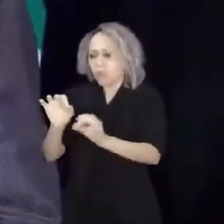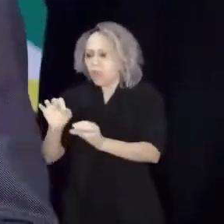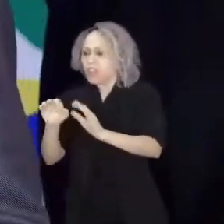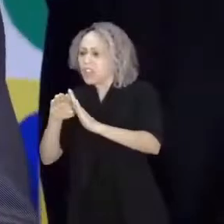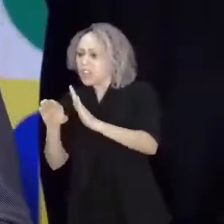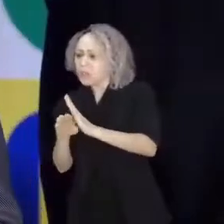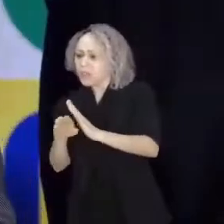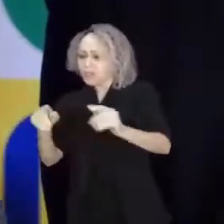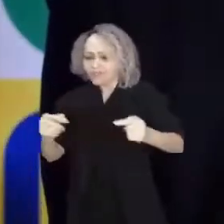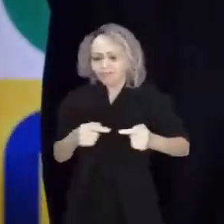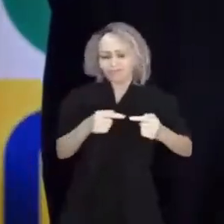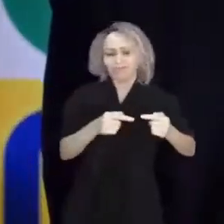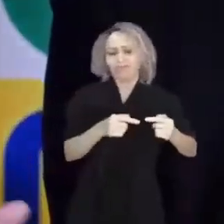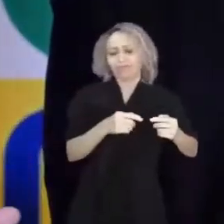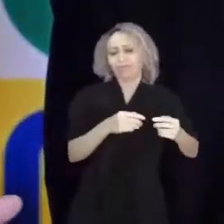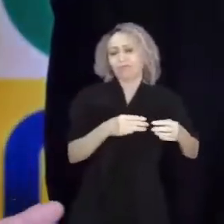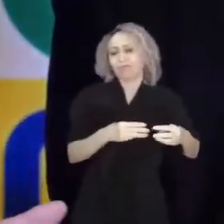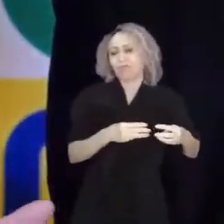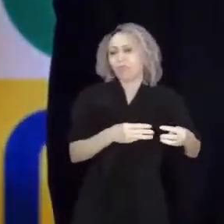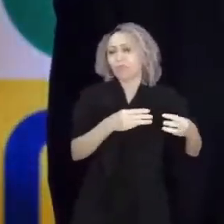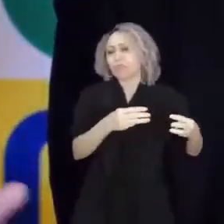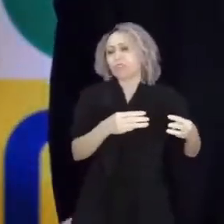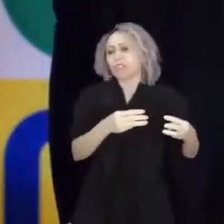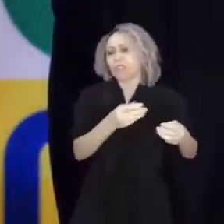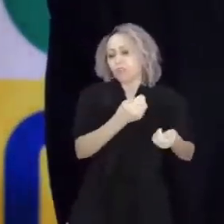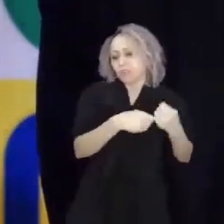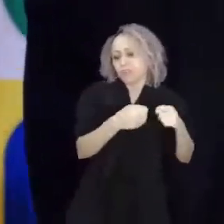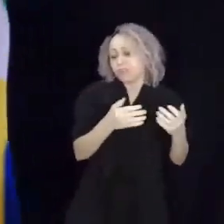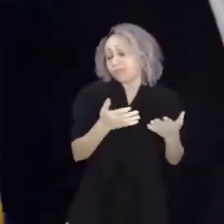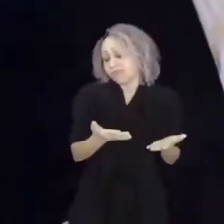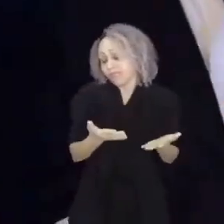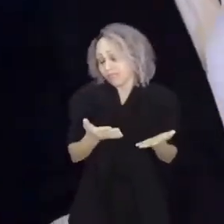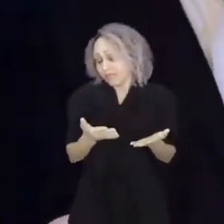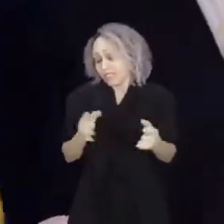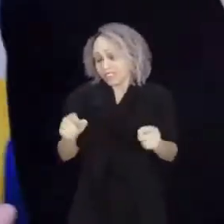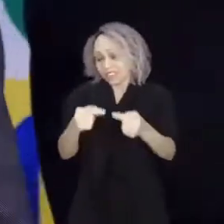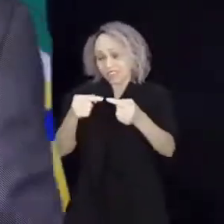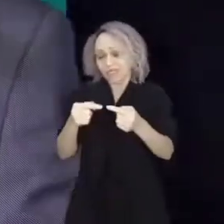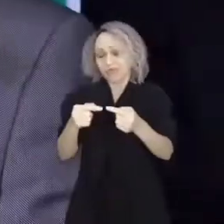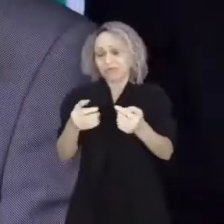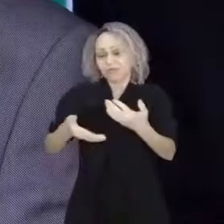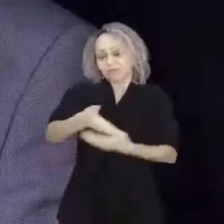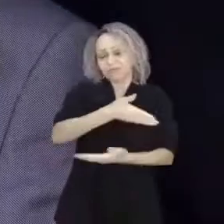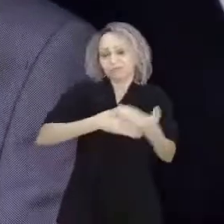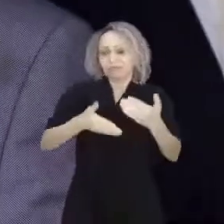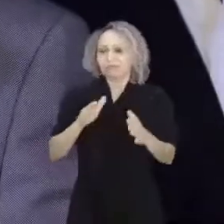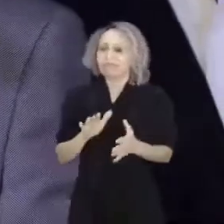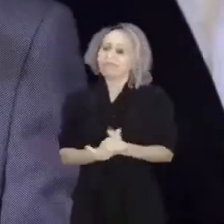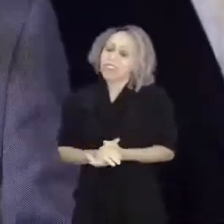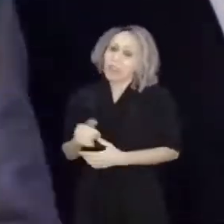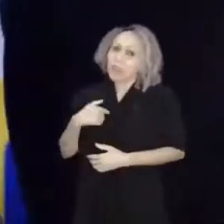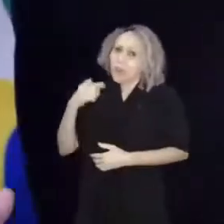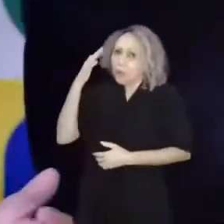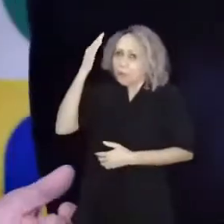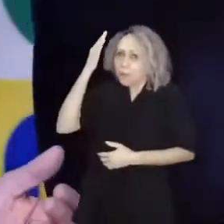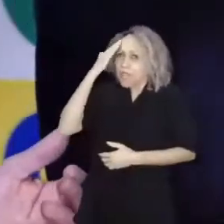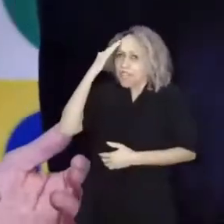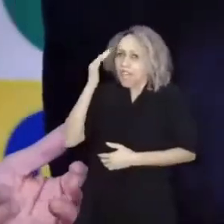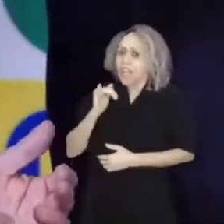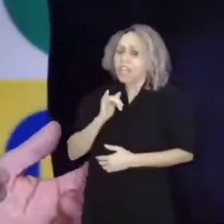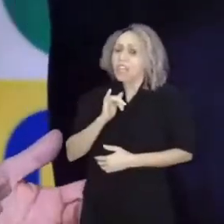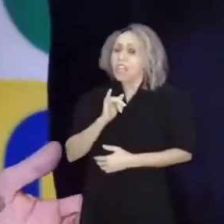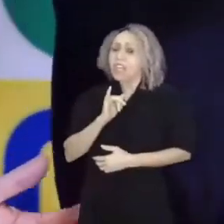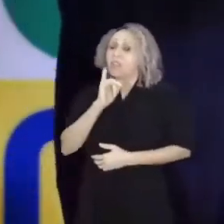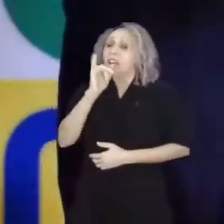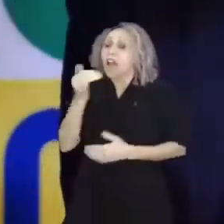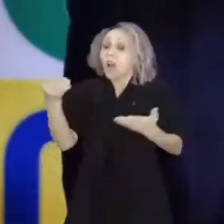é que se eu indicar hoje, vocês não terão notícia na terça-feira, na quarta-feira. Essas pessoas que eu estou indicando hoje são novidade hoje, mas